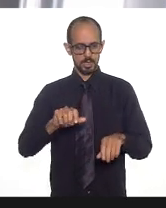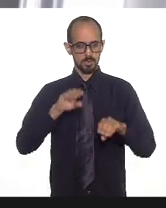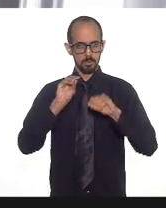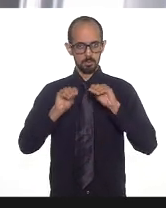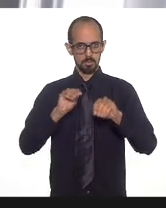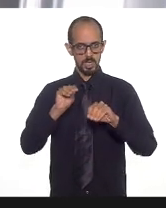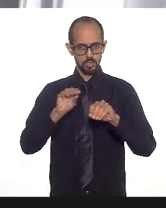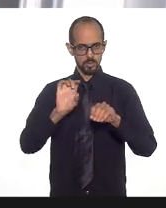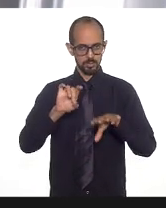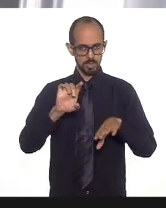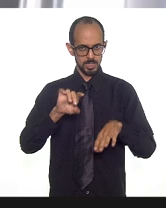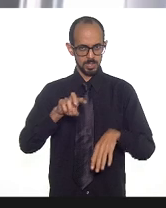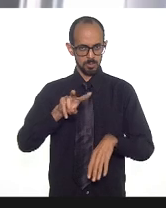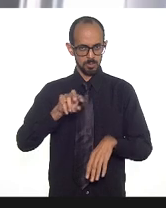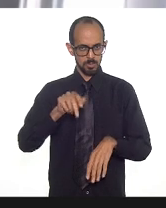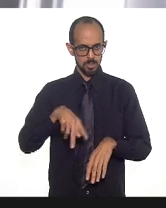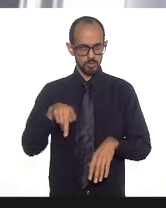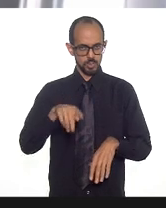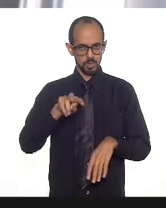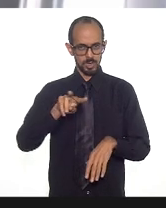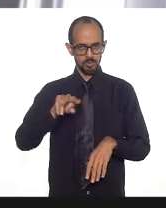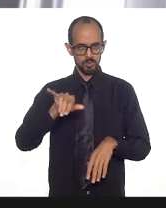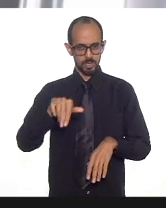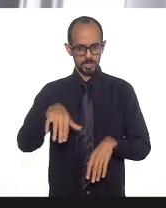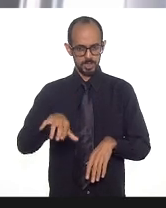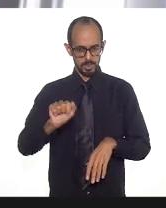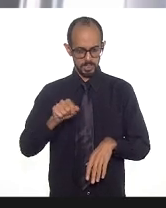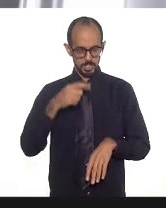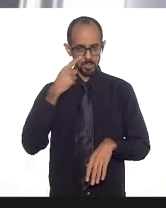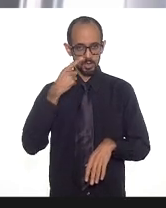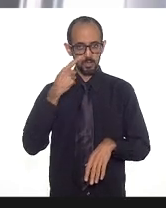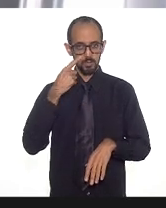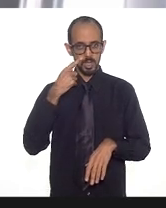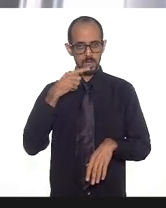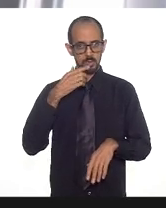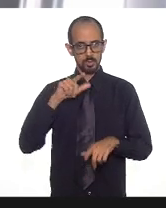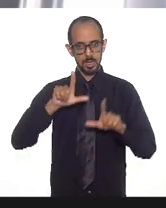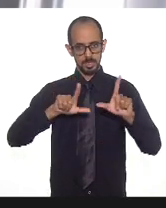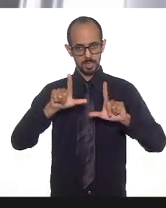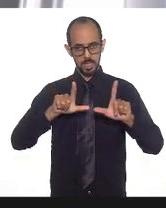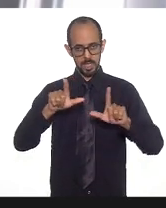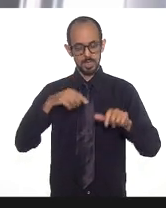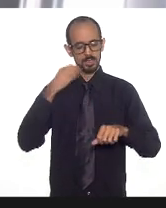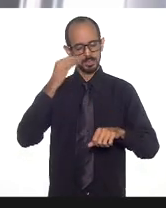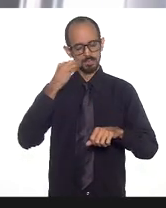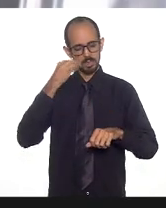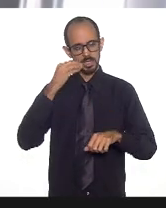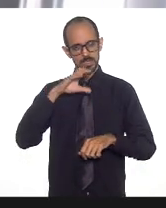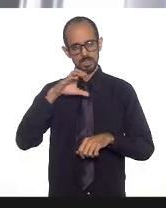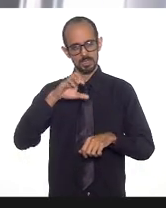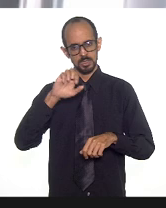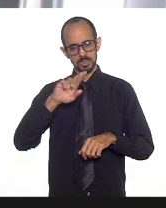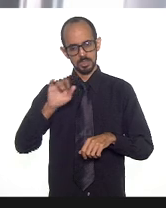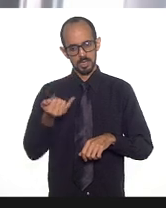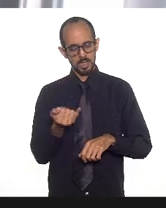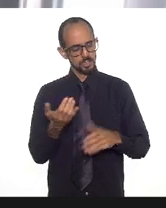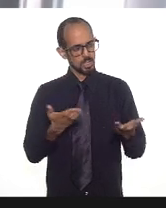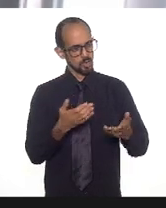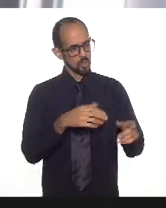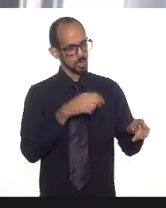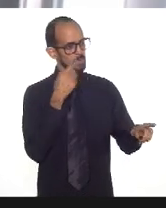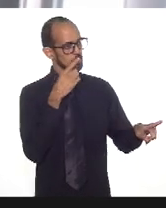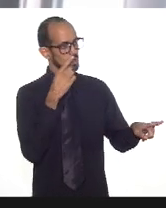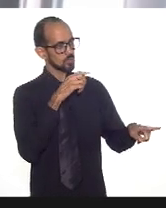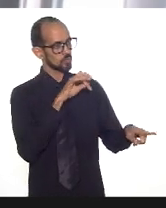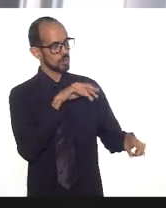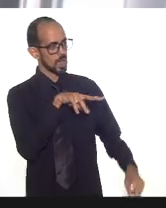especial à professora Vânia Lanoville, minha querida amiga que eu estou vendo aqui na tela, com muita experiência também na Fundação CCERD, e passo a palavra ao deputado Flávio Serafini para